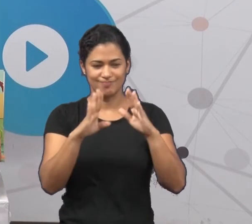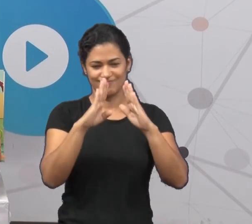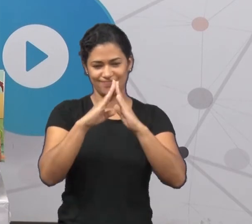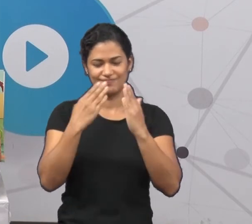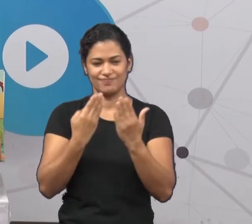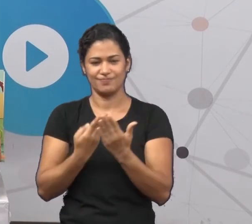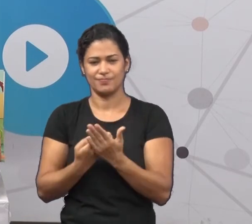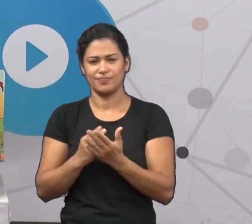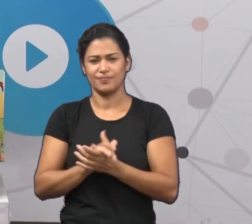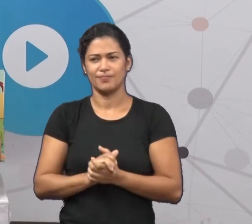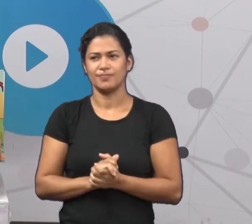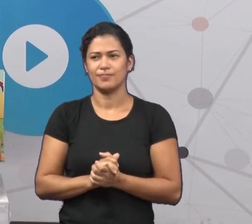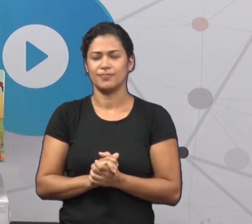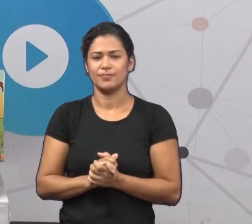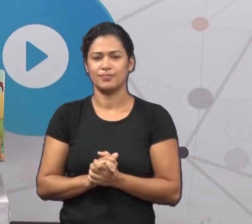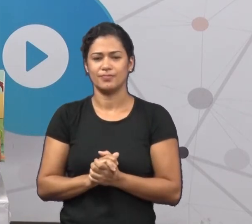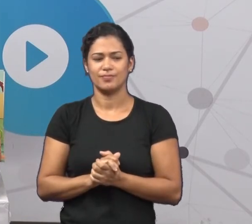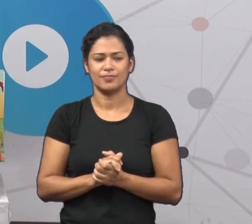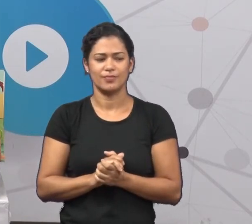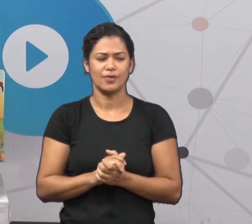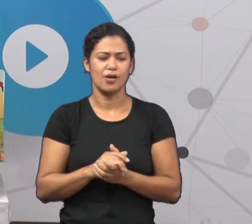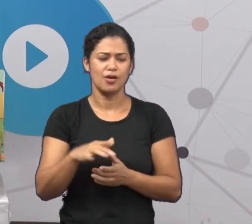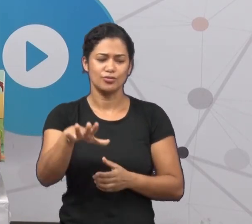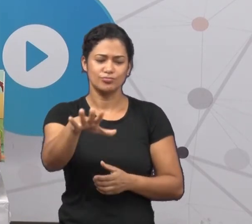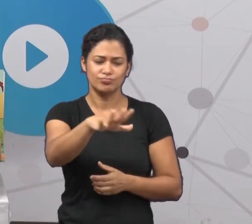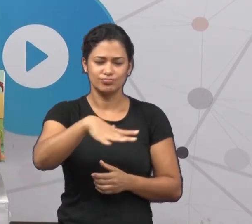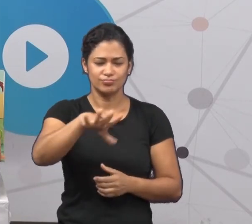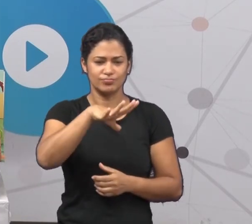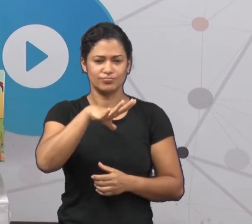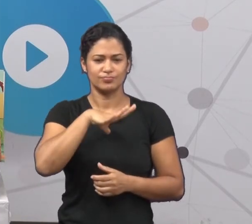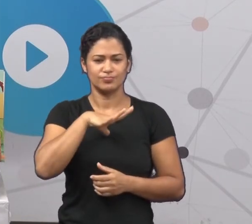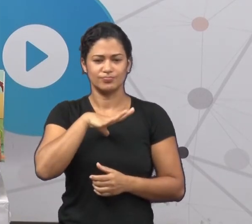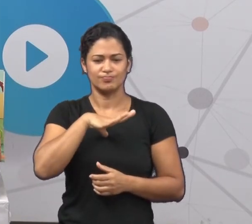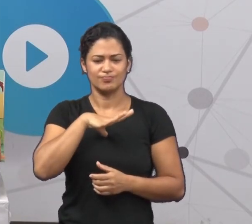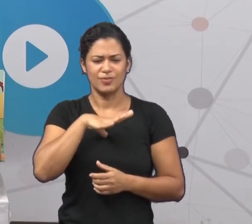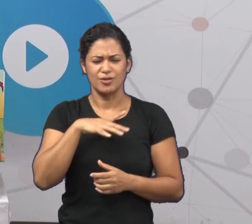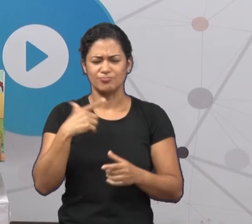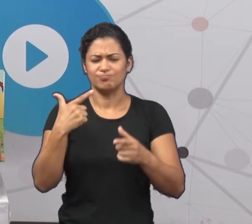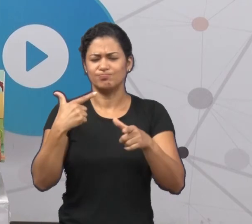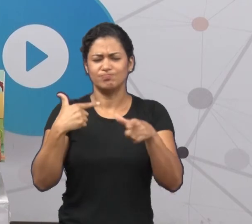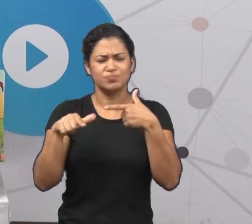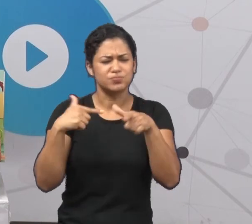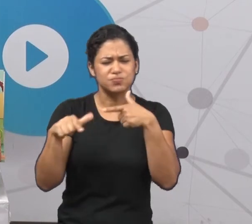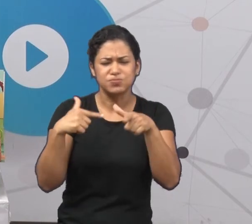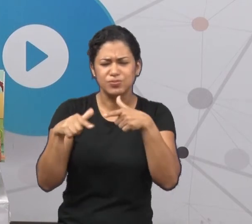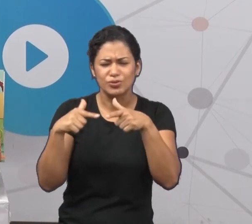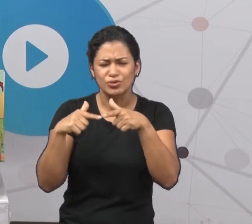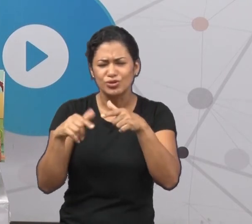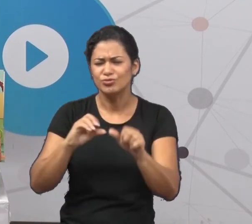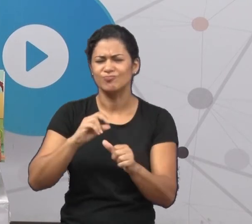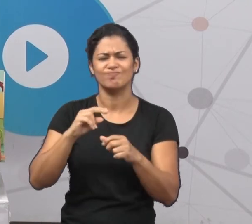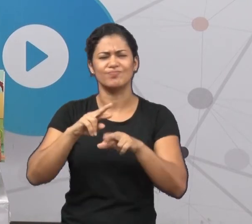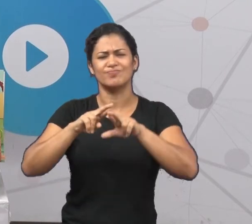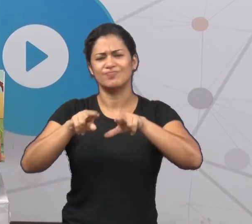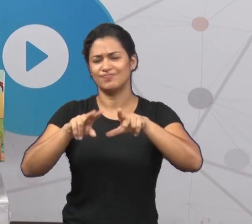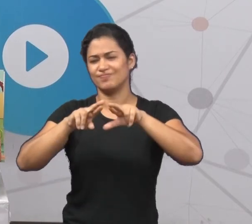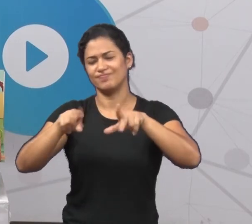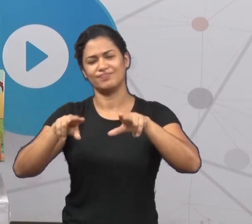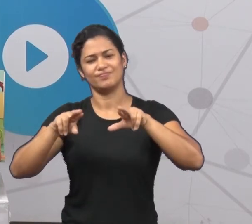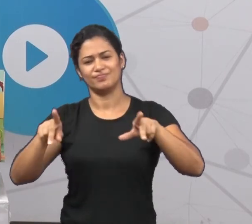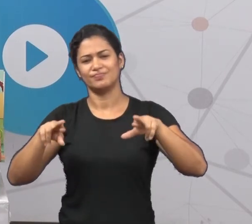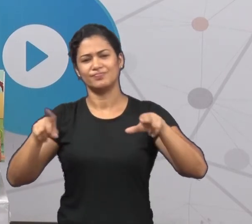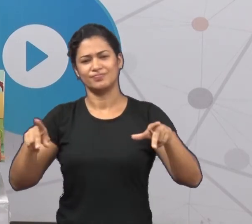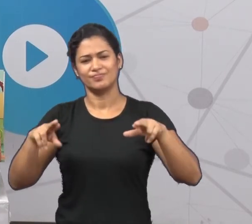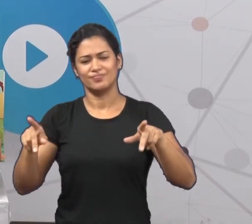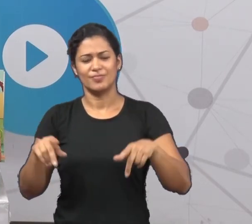escolas. Na zona urbana tem muitos trabalhos, tem muita forma para que as pessoas possam trabalhar. Lá